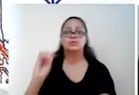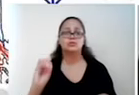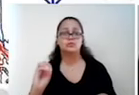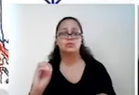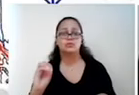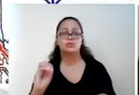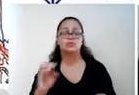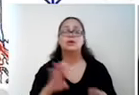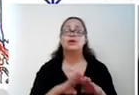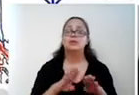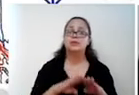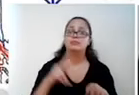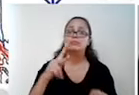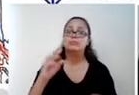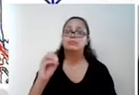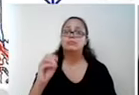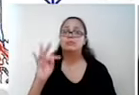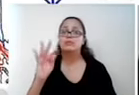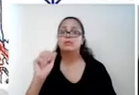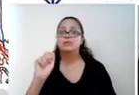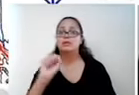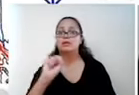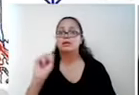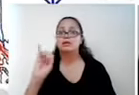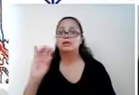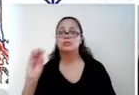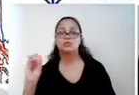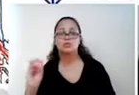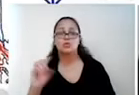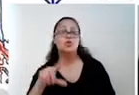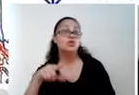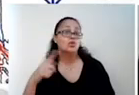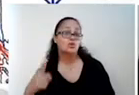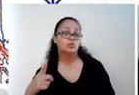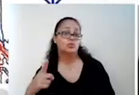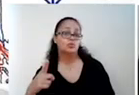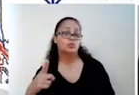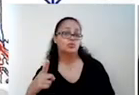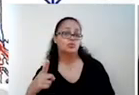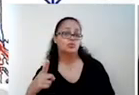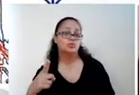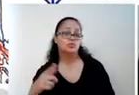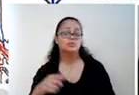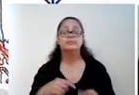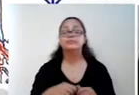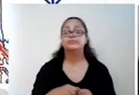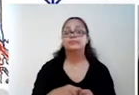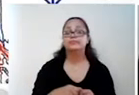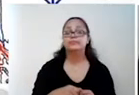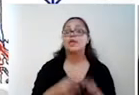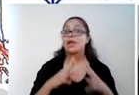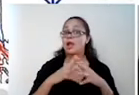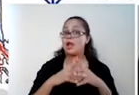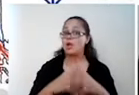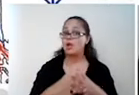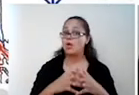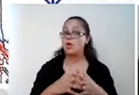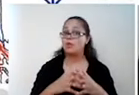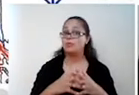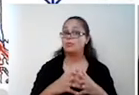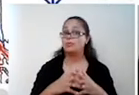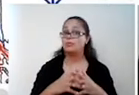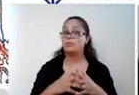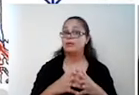Bom, chegando água e minerais nas plantas, por meio de processos bioquímicos complexos, é produzido